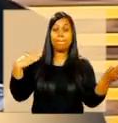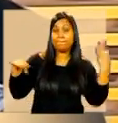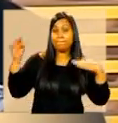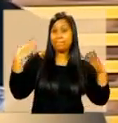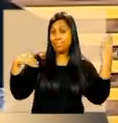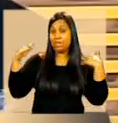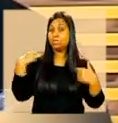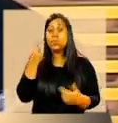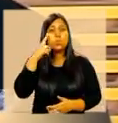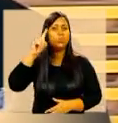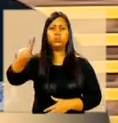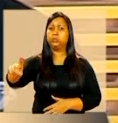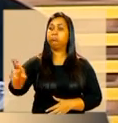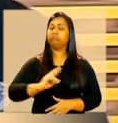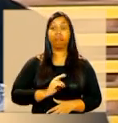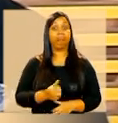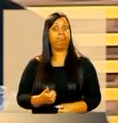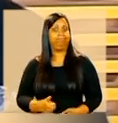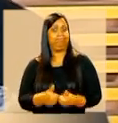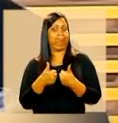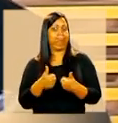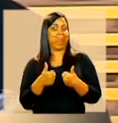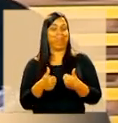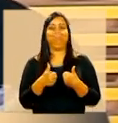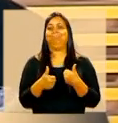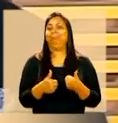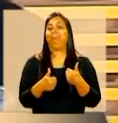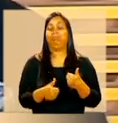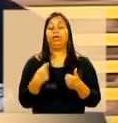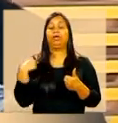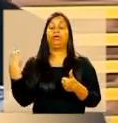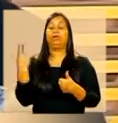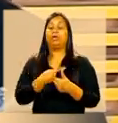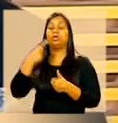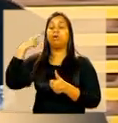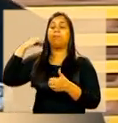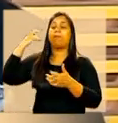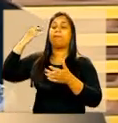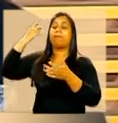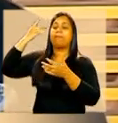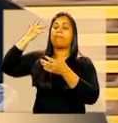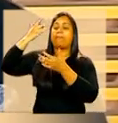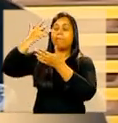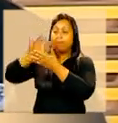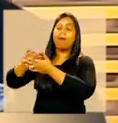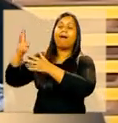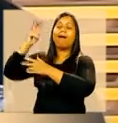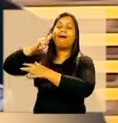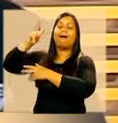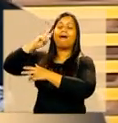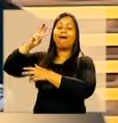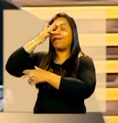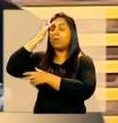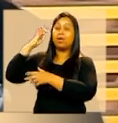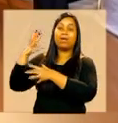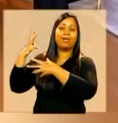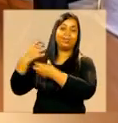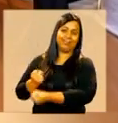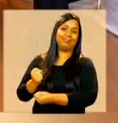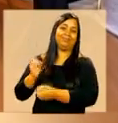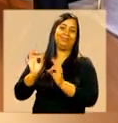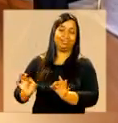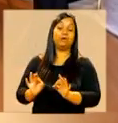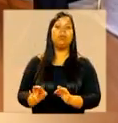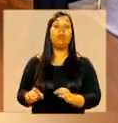que tem dado um resultado excelente e a gente traz esse resgate dessa memória, dessa cultura e as pessoas têm abraçado bastante isso. É